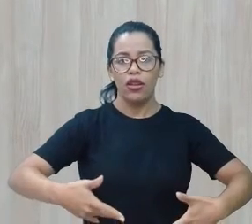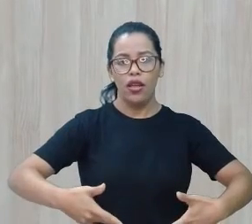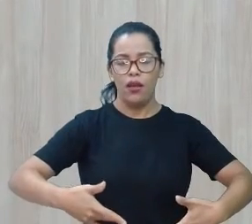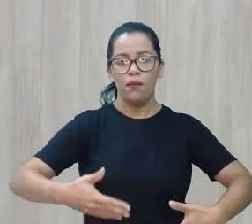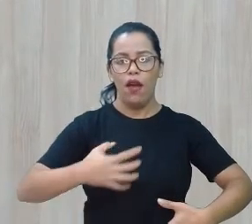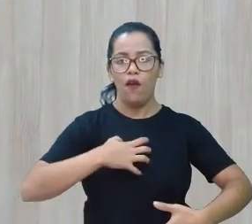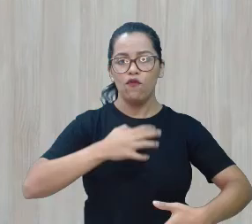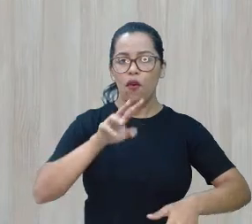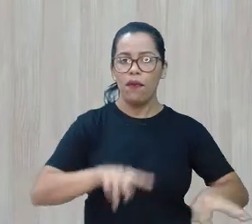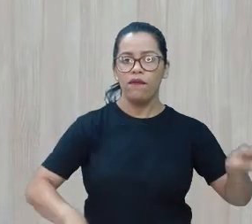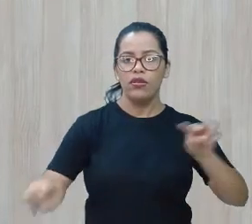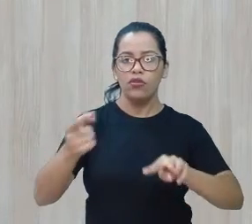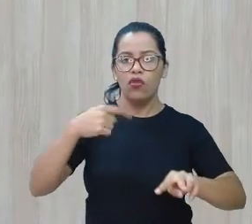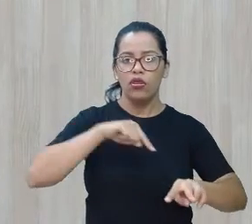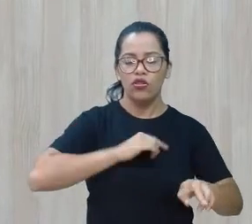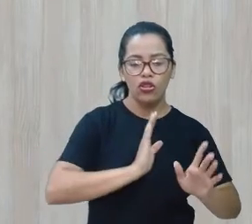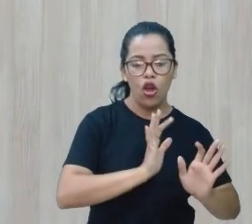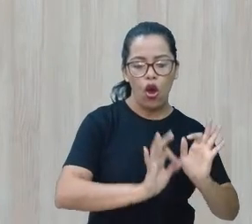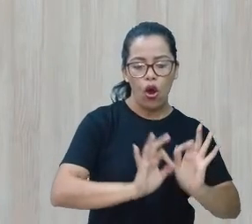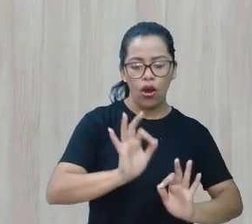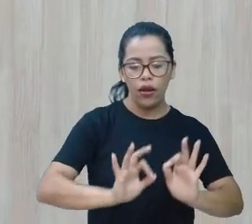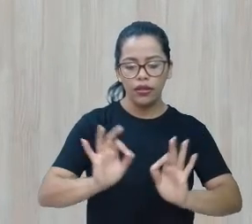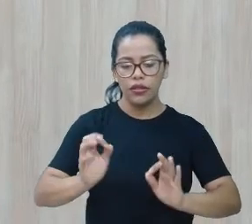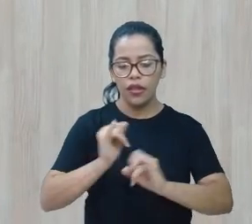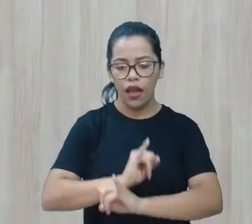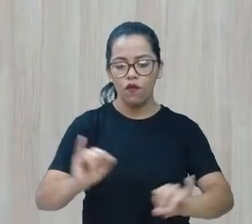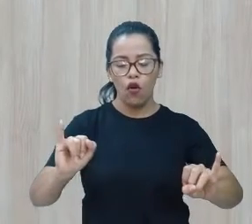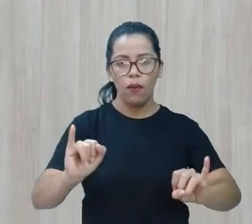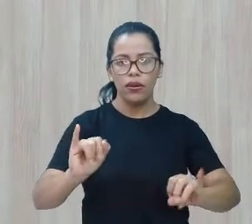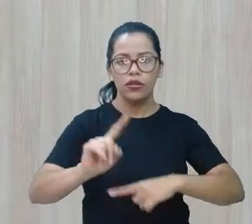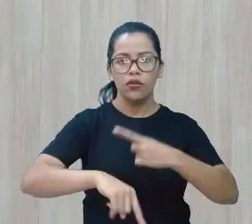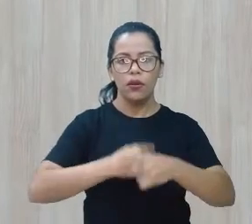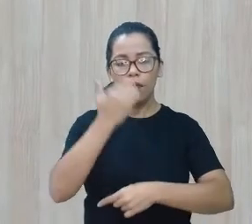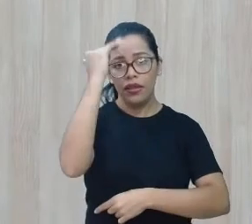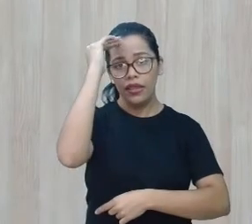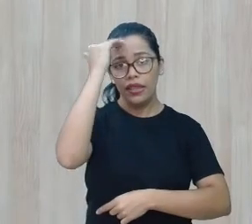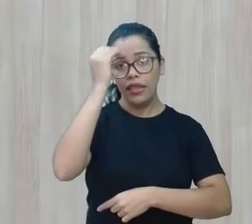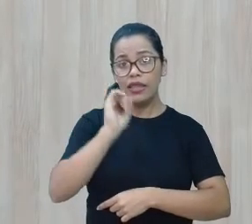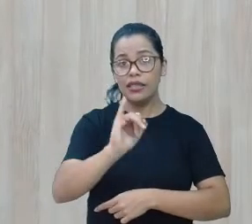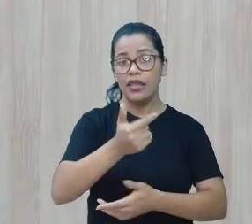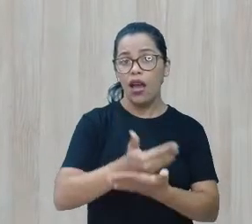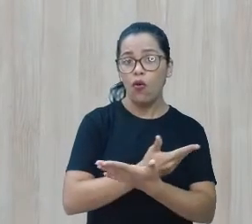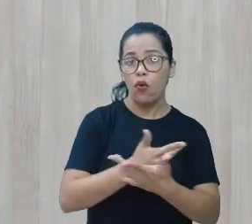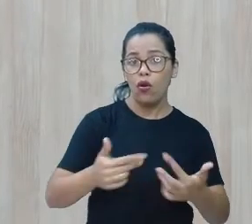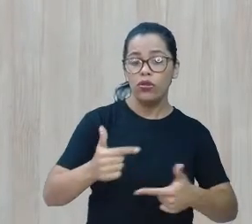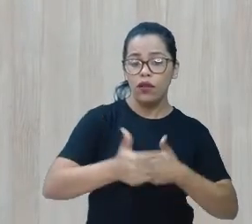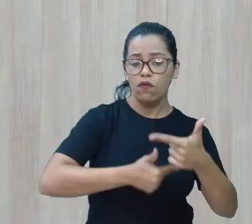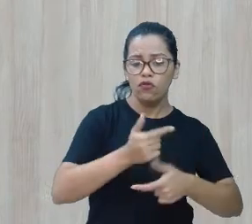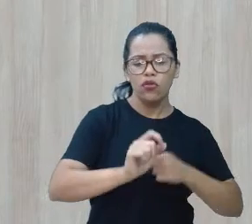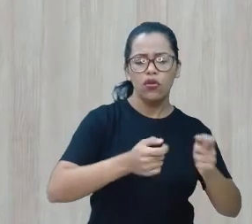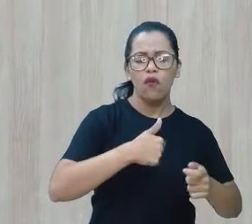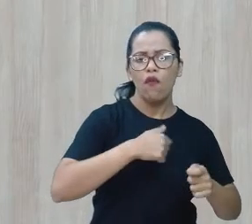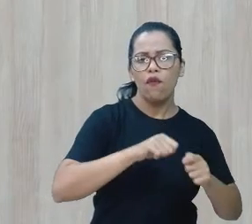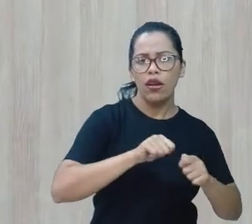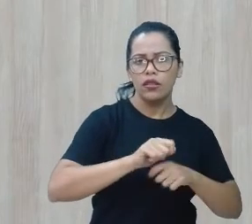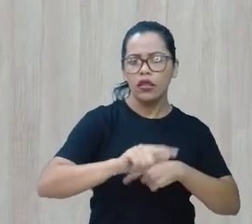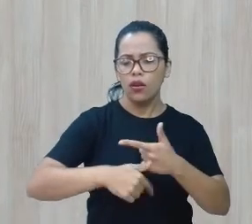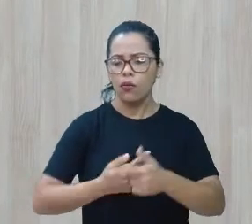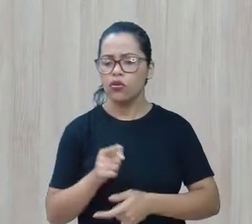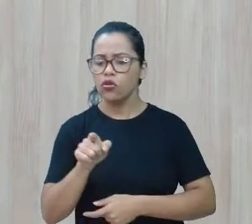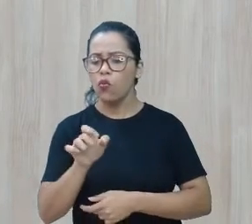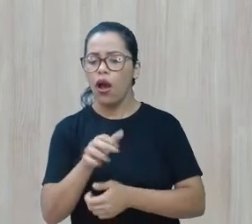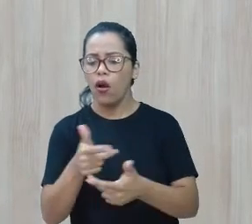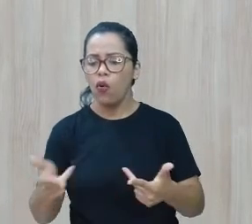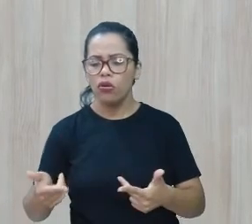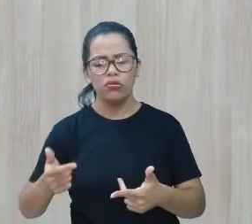gente organizar as informações de acordo com que a gente entenda se alguma coisa funciona, o que é que eu vou fazer, se uma coisa não funciona ou não